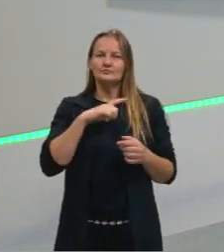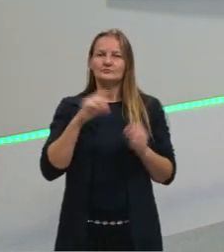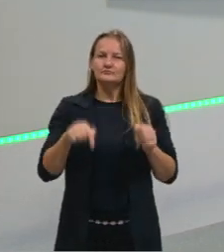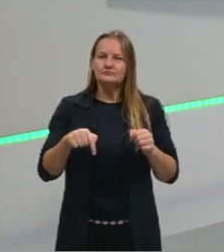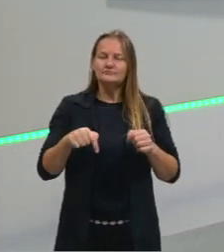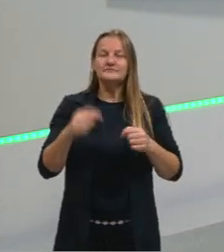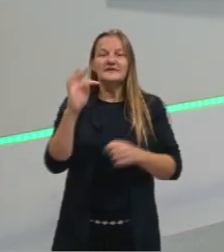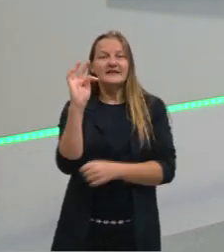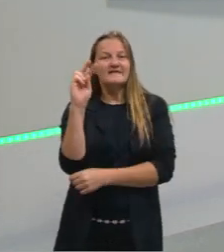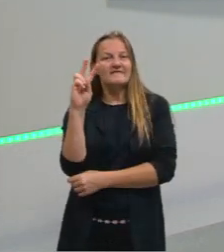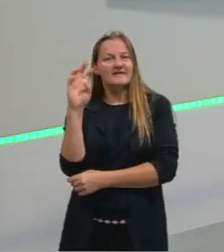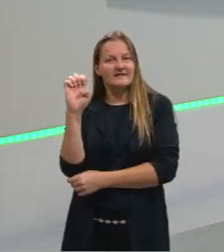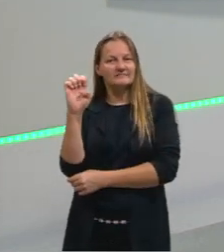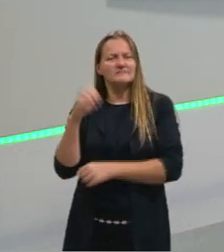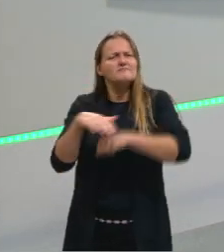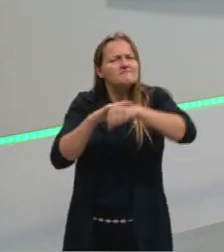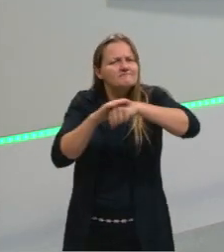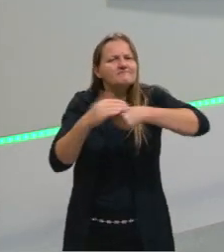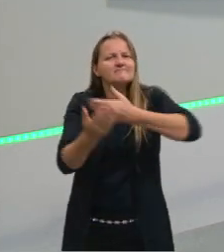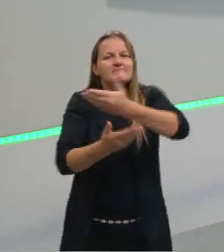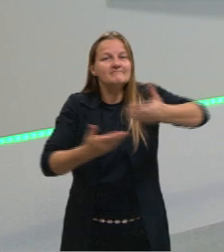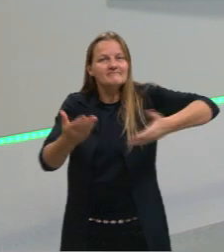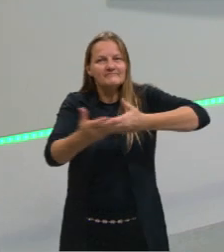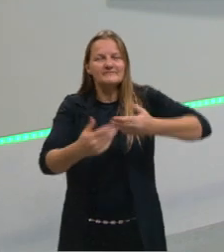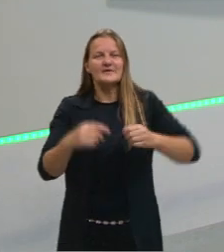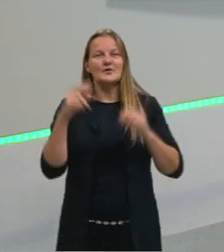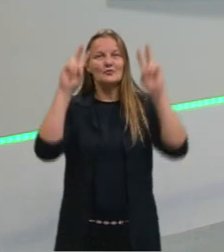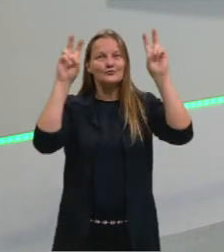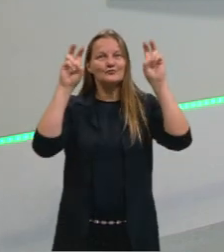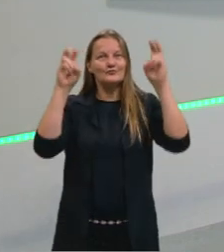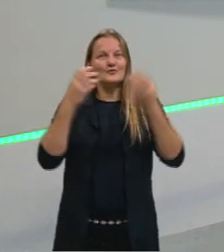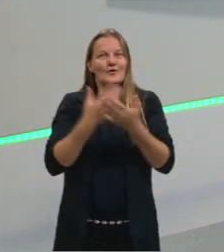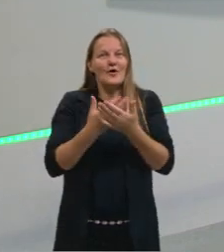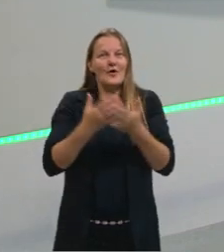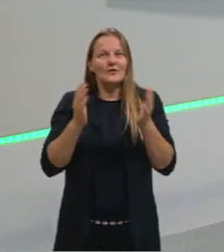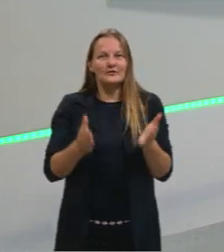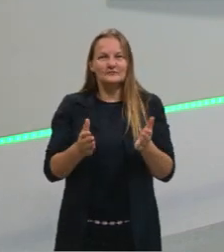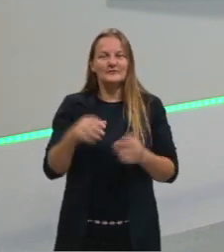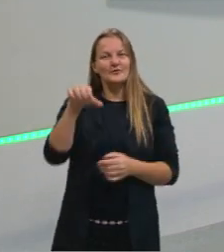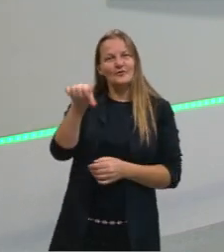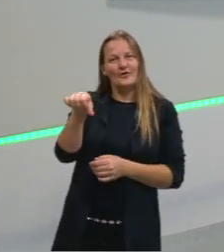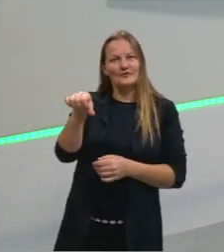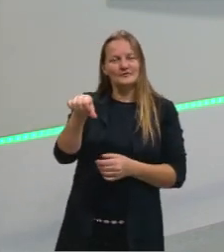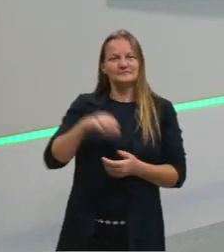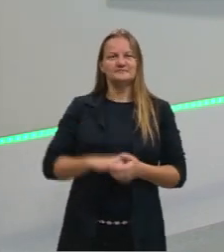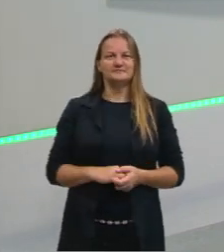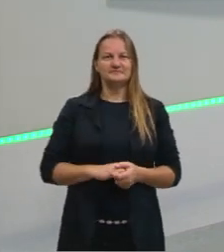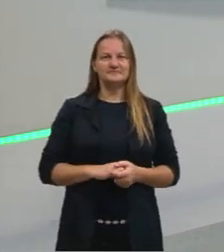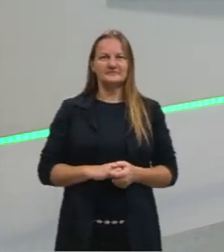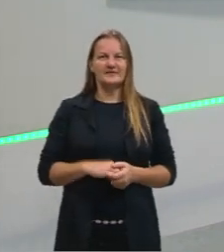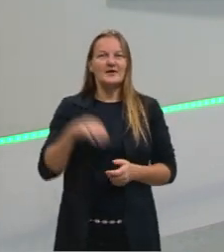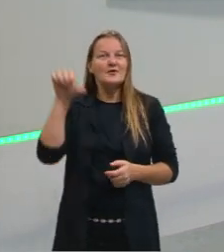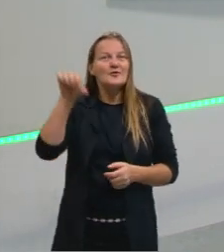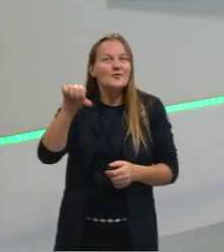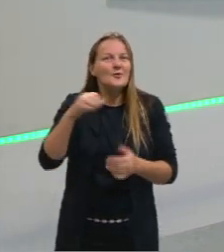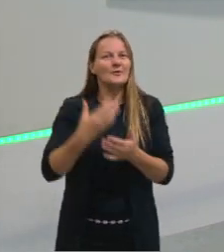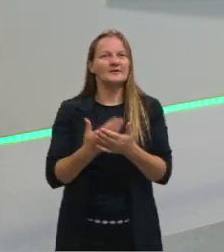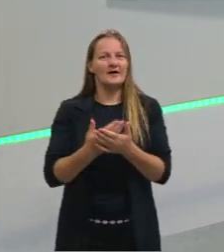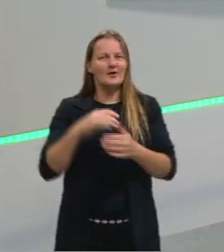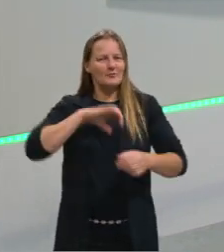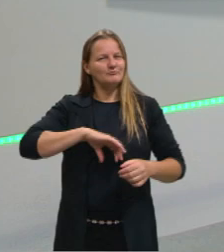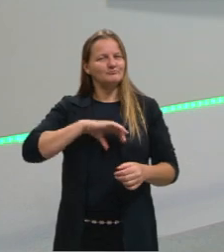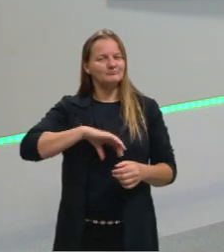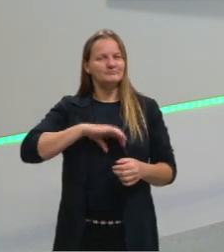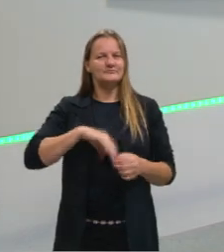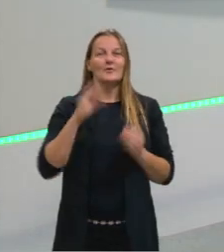estúdios da TV para conversar com você sobre o nosso assunto da nossa aula 9 sejamos a nossa 9ª aula de língua portuguesa